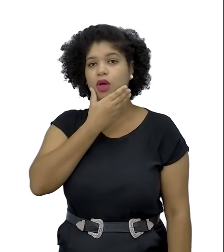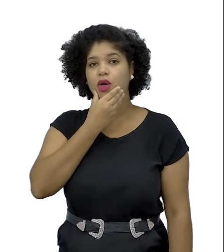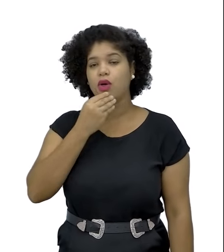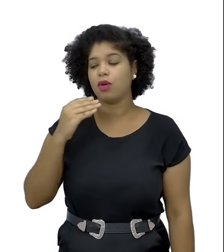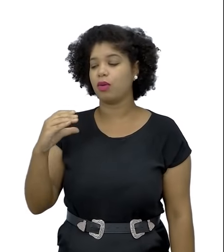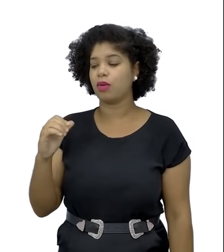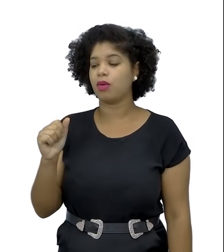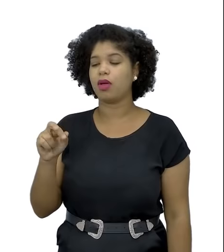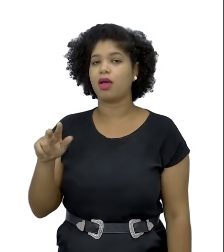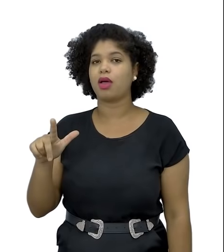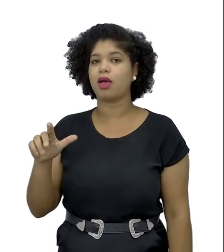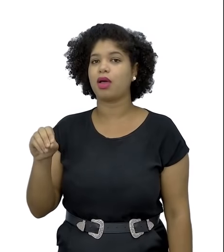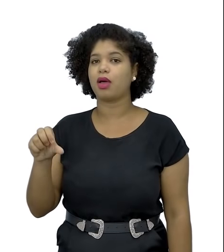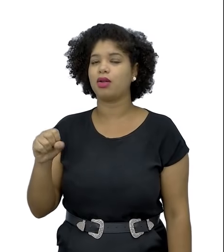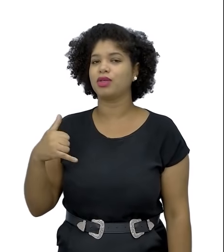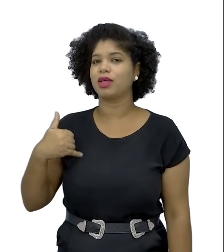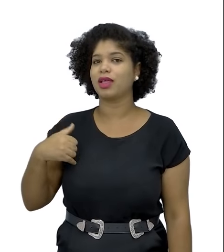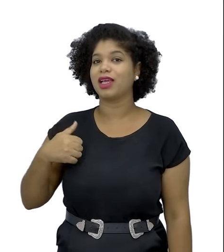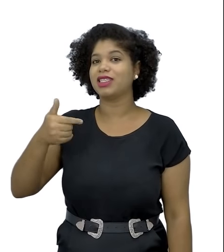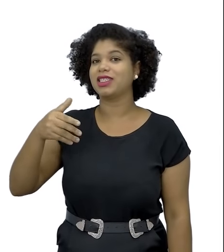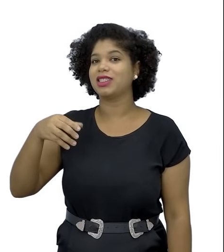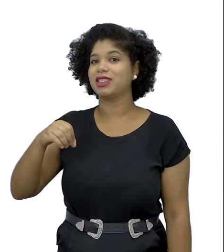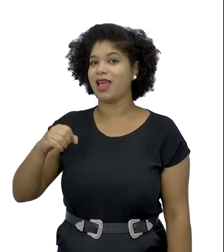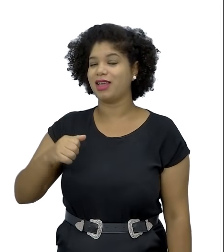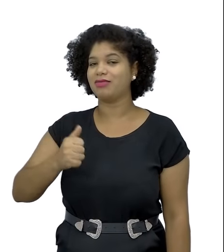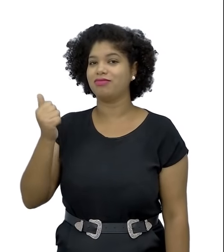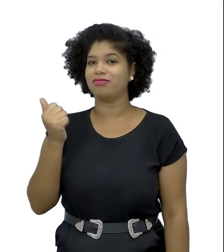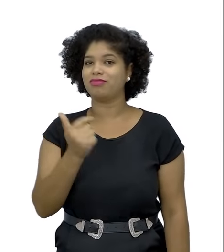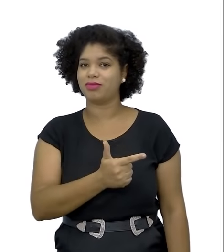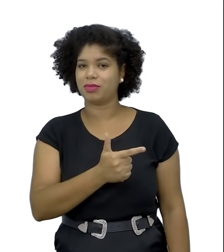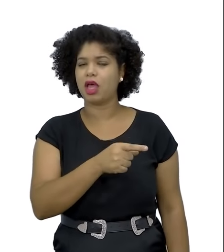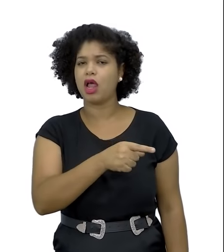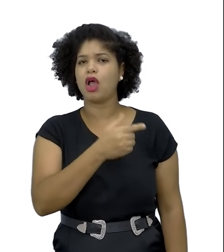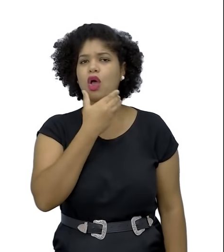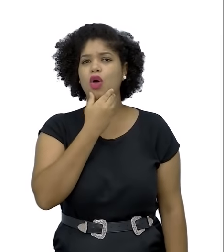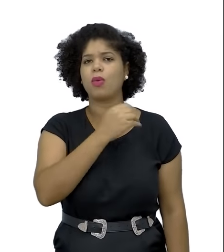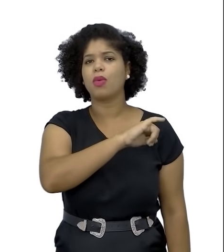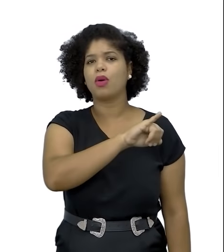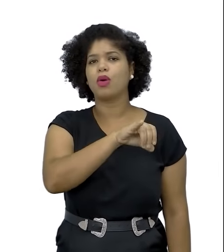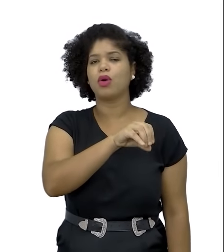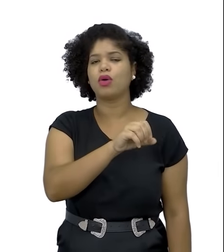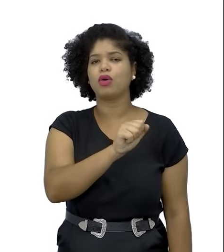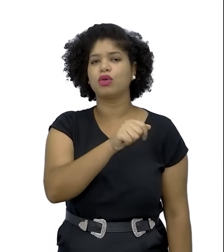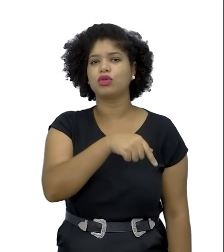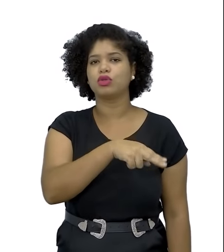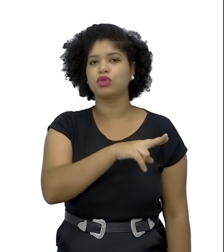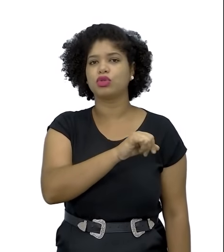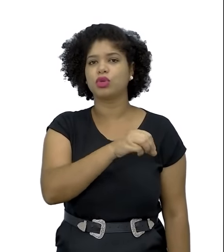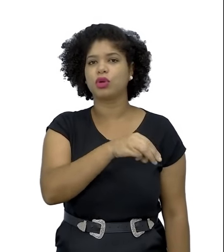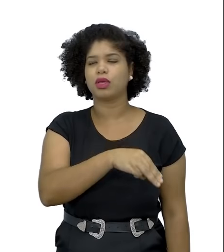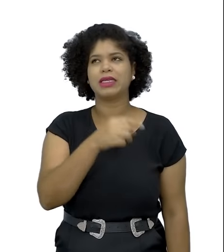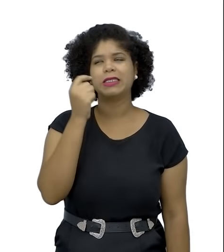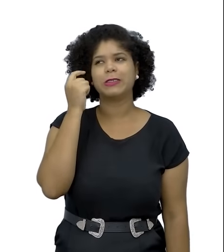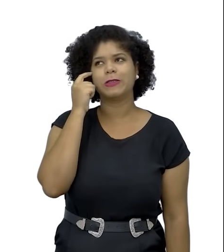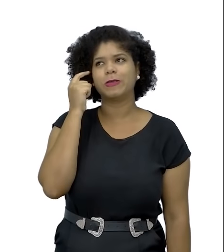10 a mais que Joaquim. Para se descobrir a idade de Joaquim, é preciso pensar inversamente, ou